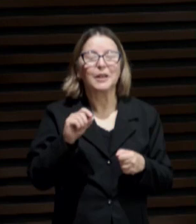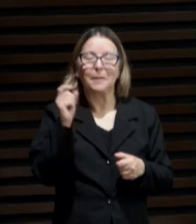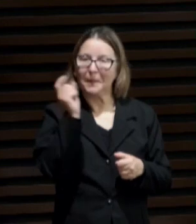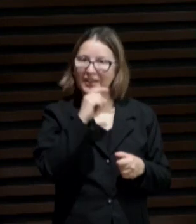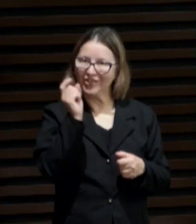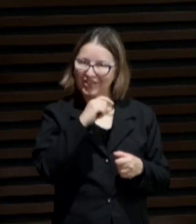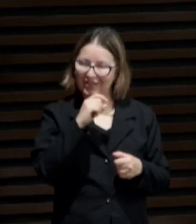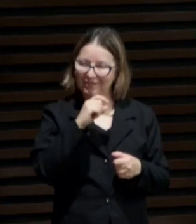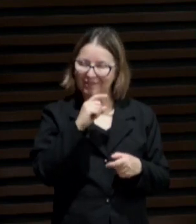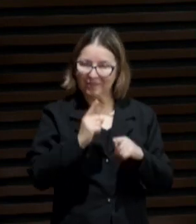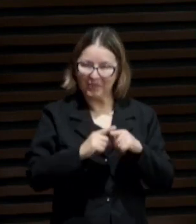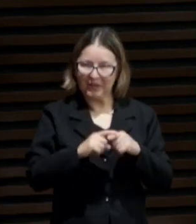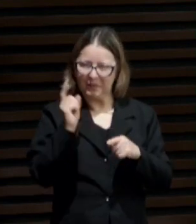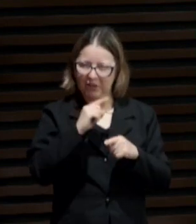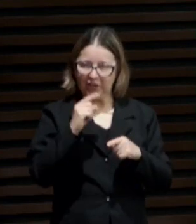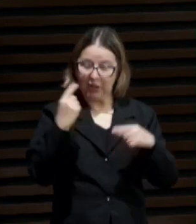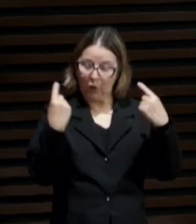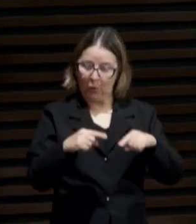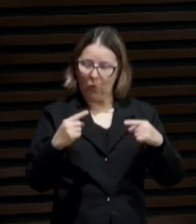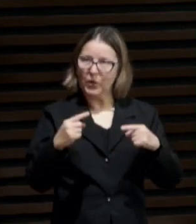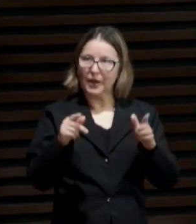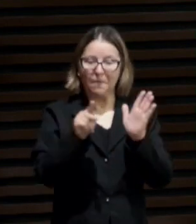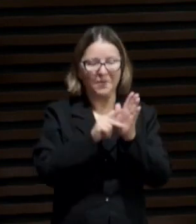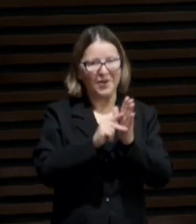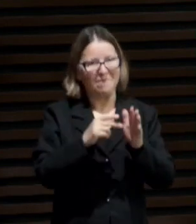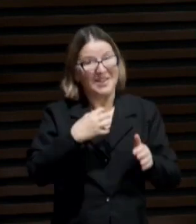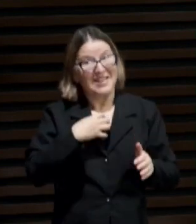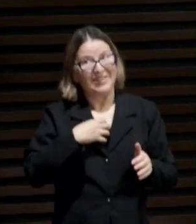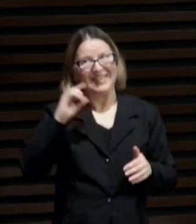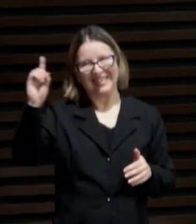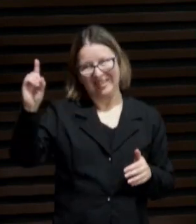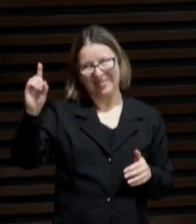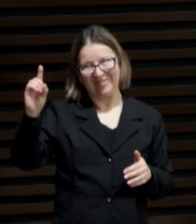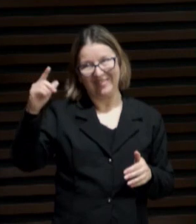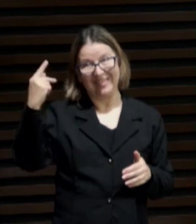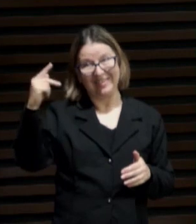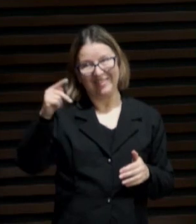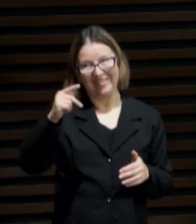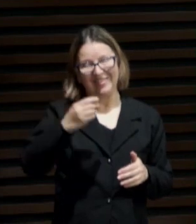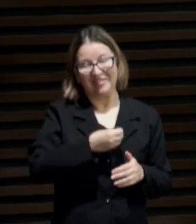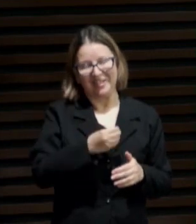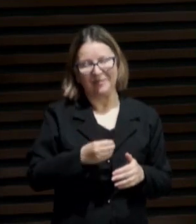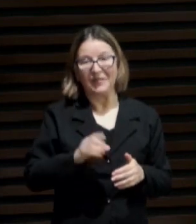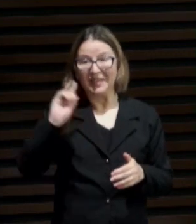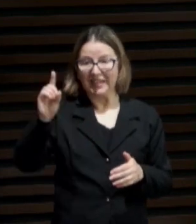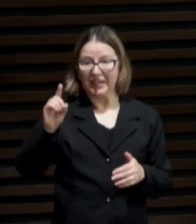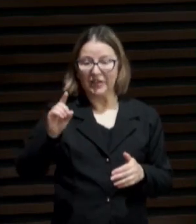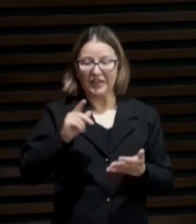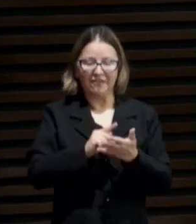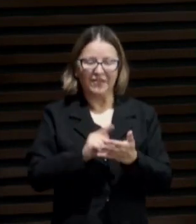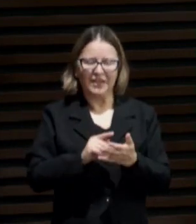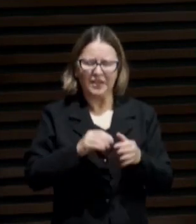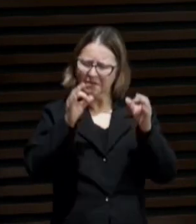à sua própria natureza e à sua essência. Deus é a verdade absoluta e eterna,